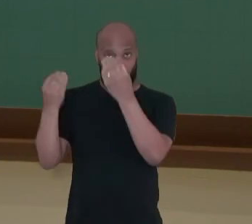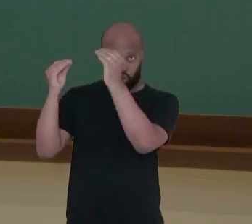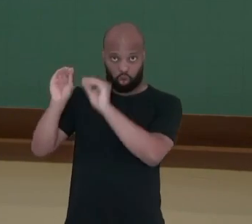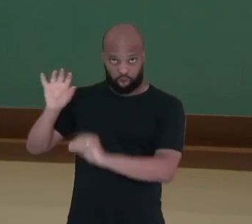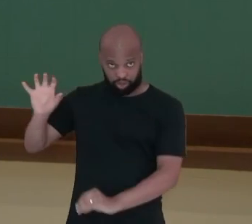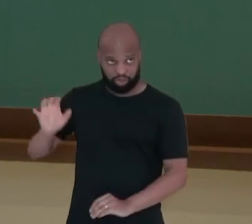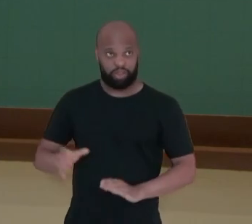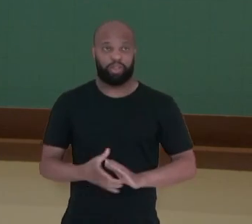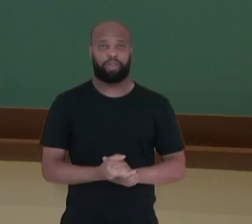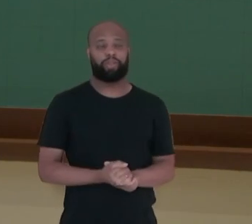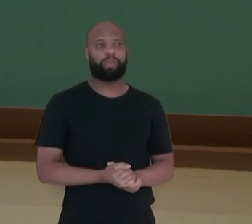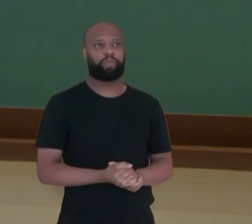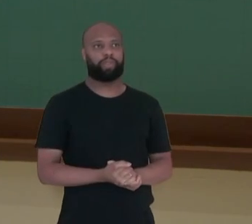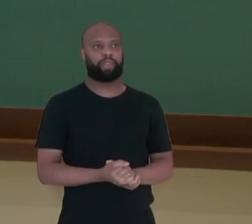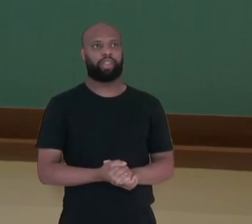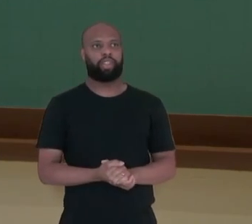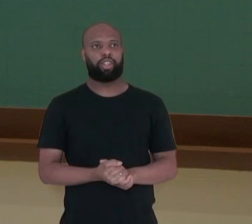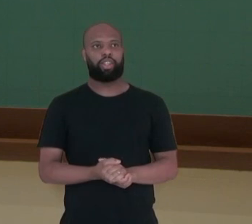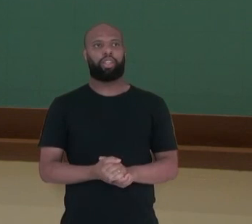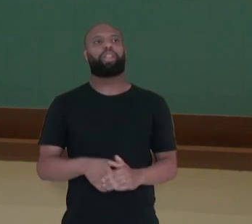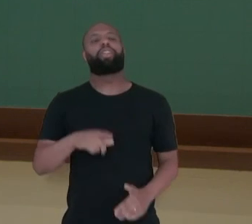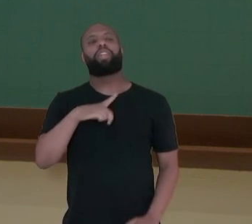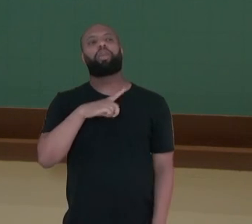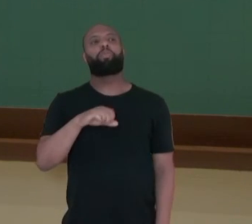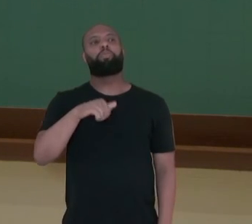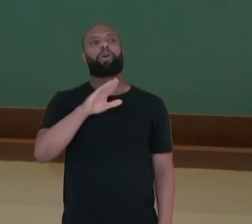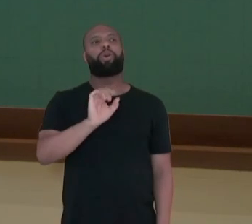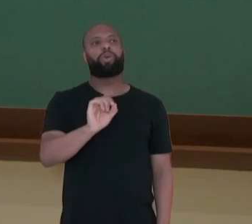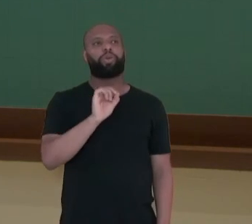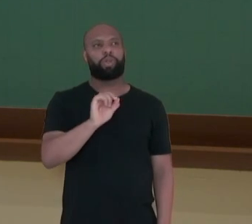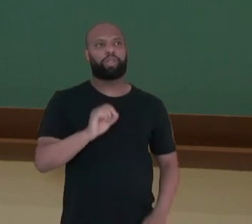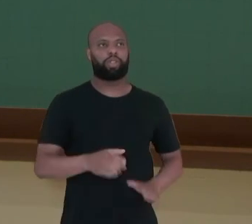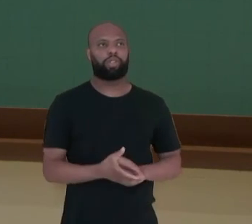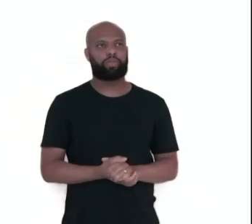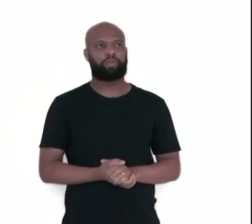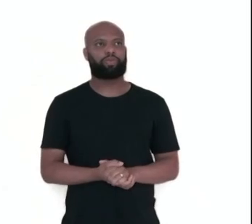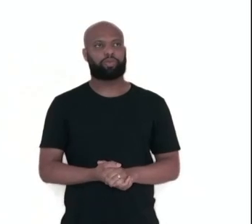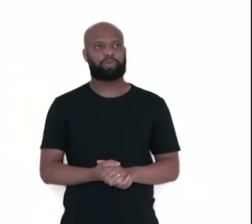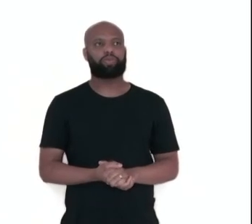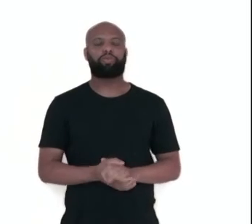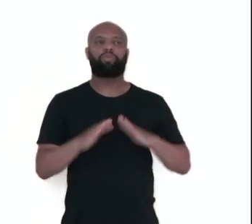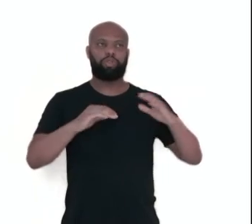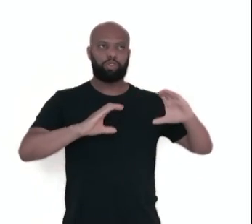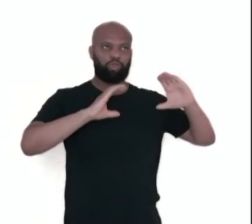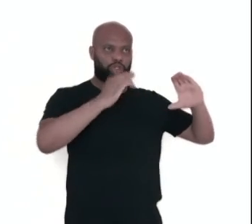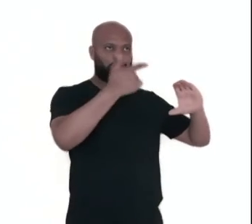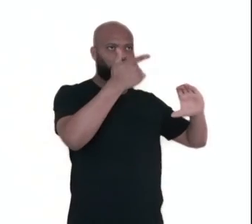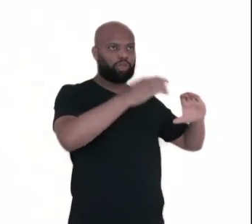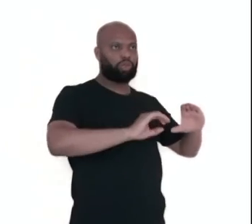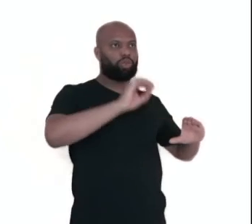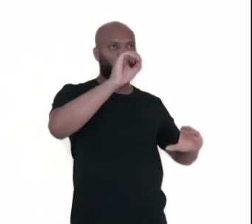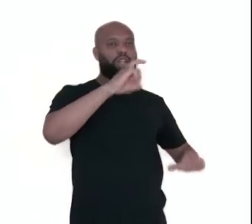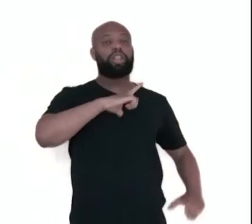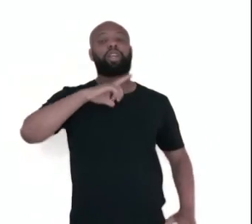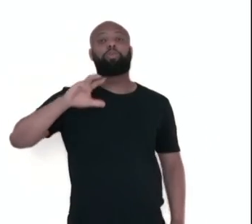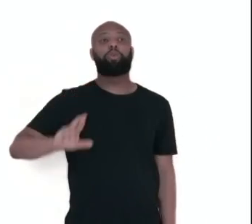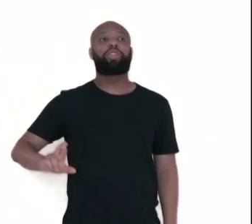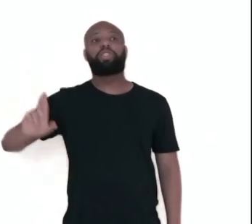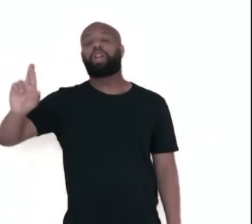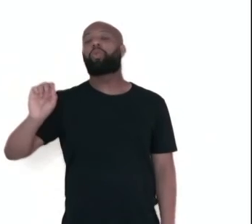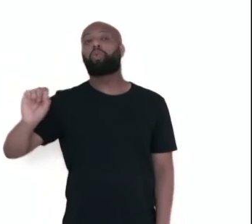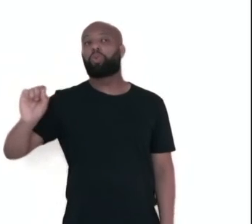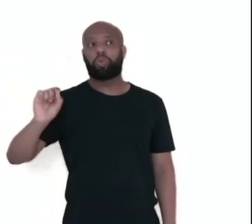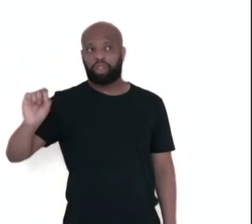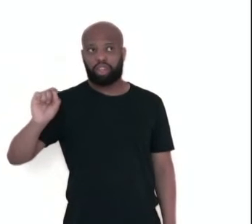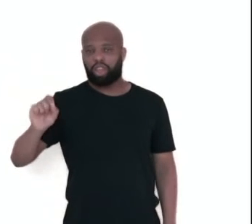isso? Então tá bom. O que mais que temos para preencher? Essa outra parte aqui, né? Função quadrática representada